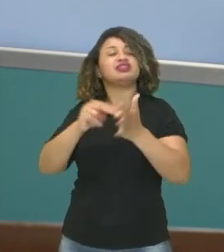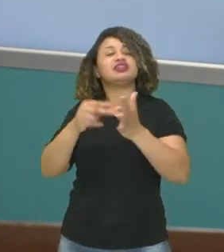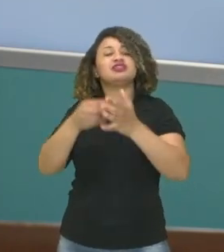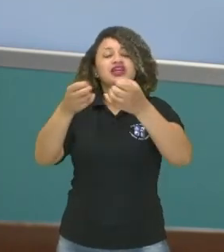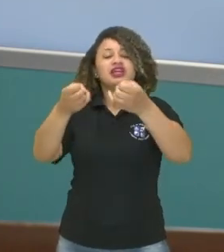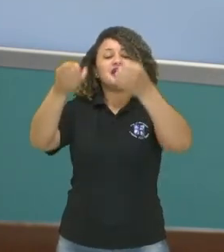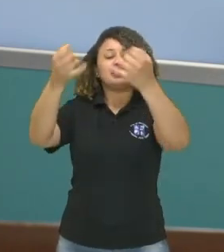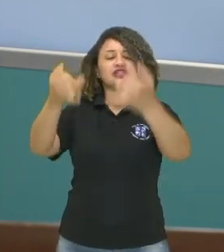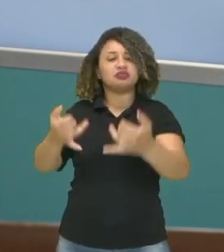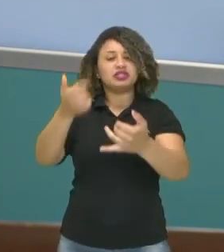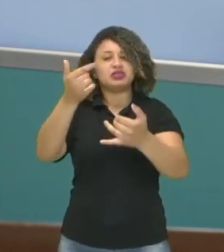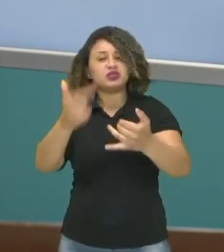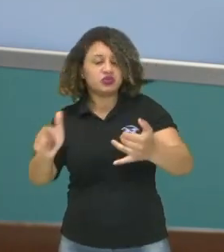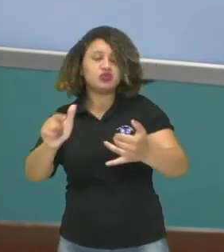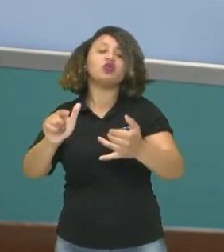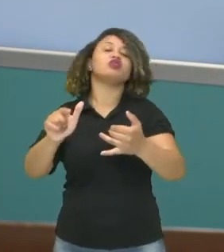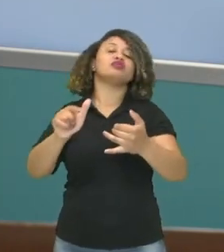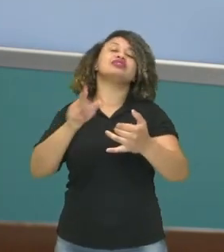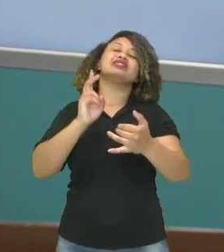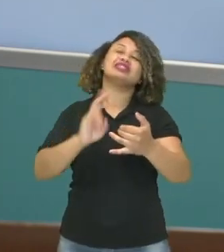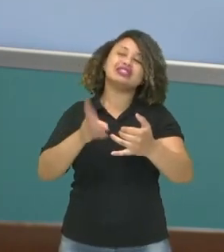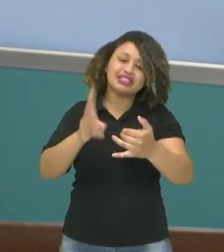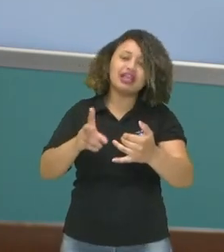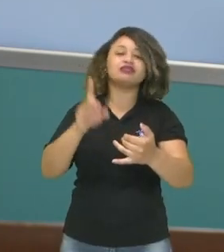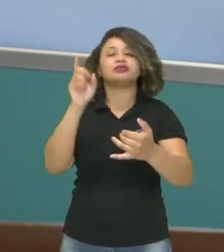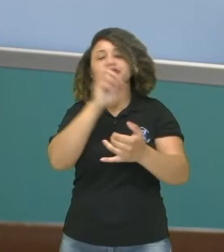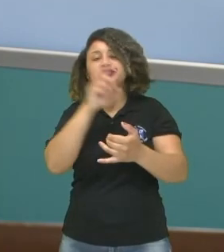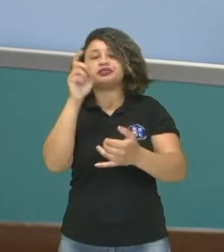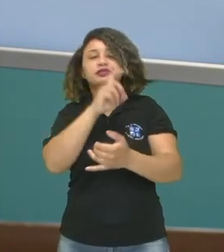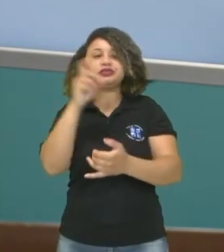uma conclusão, que sempre ele está em uma mentira.